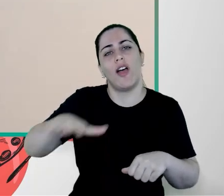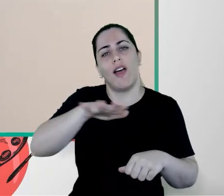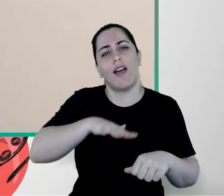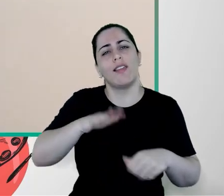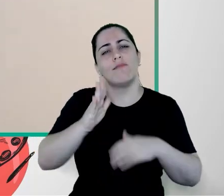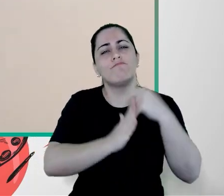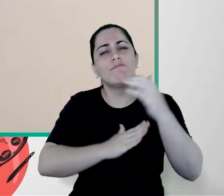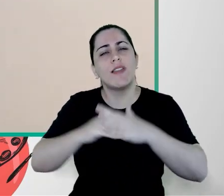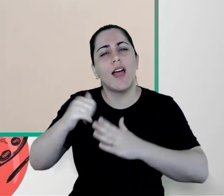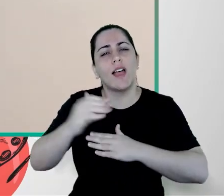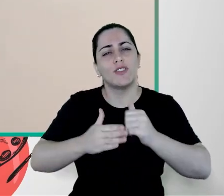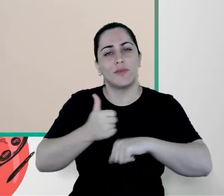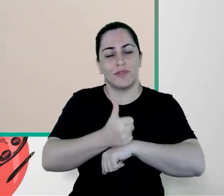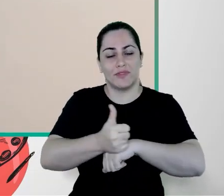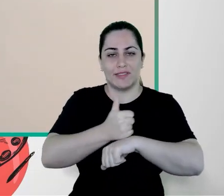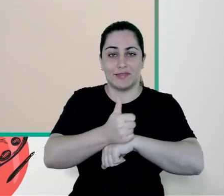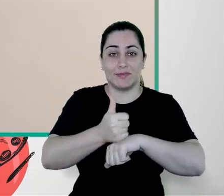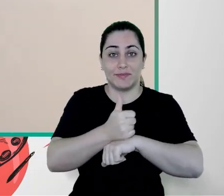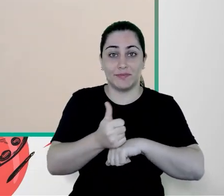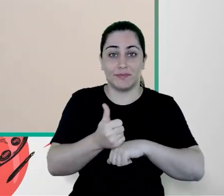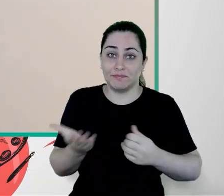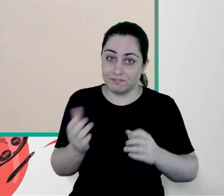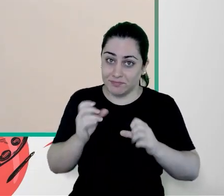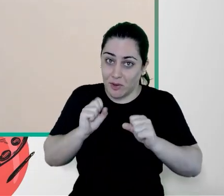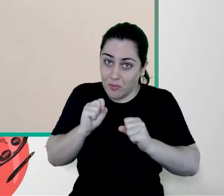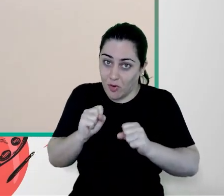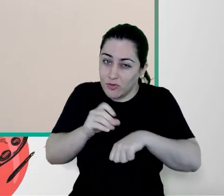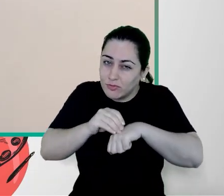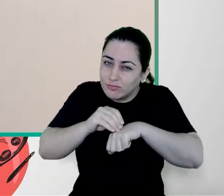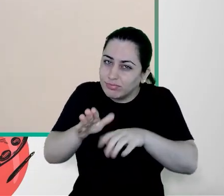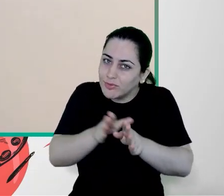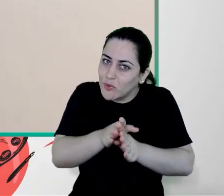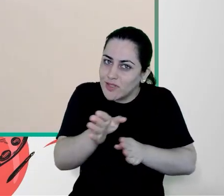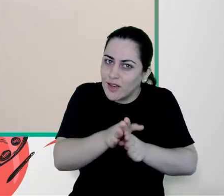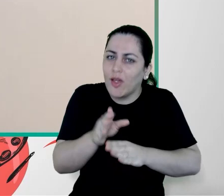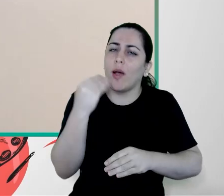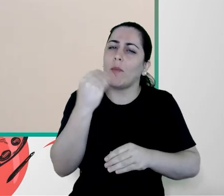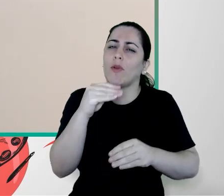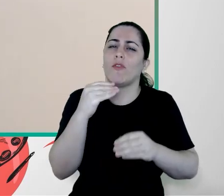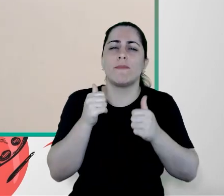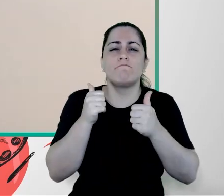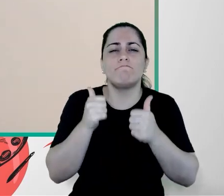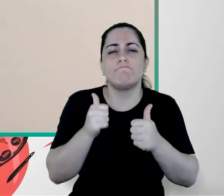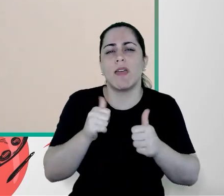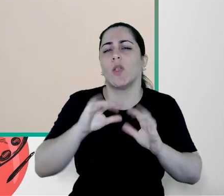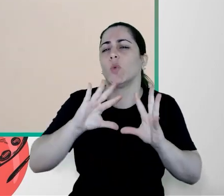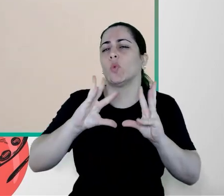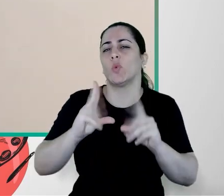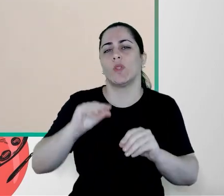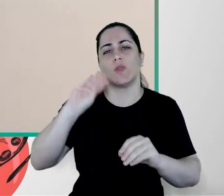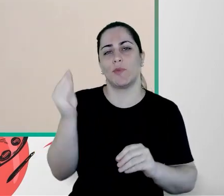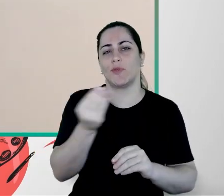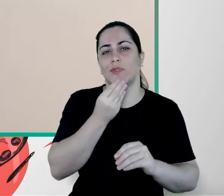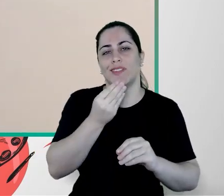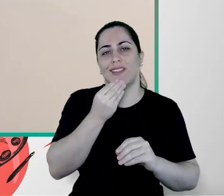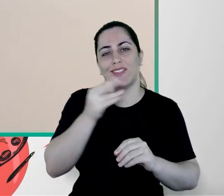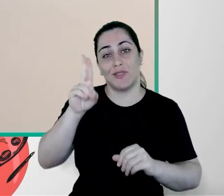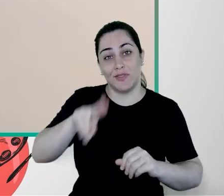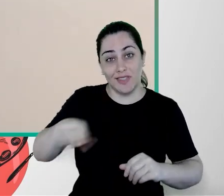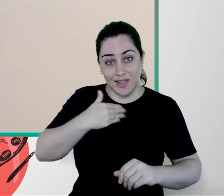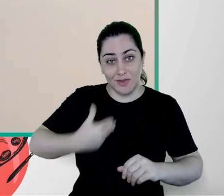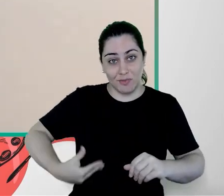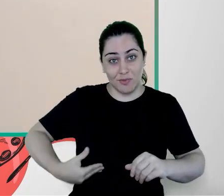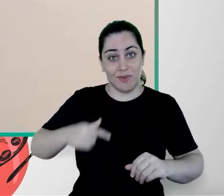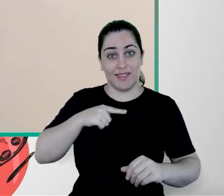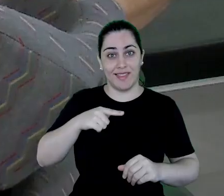com as práticas da profissão. Se vocês me permitem um conselho, aproveitem todas as oportunidades que a Universidade Pública